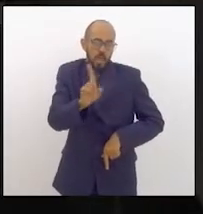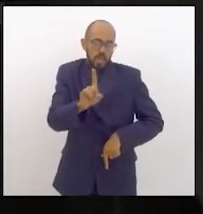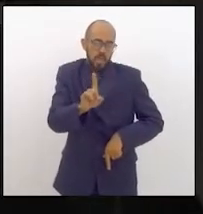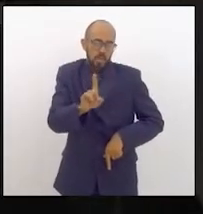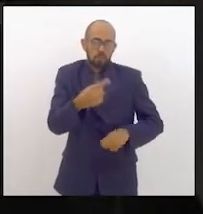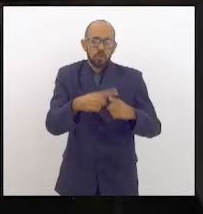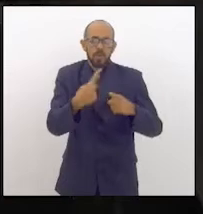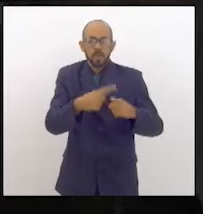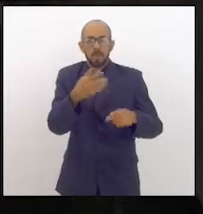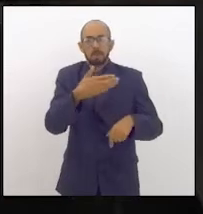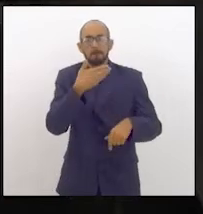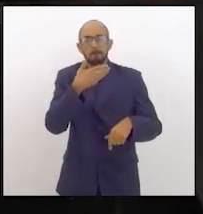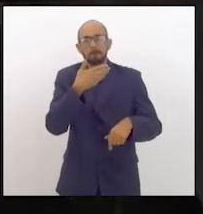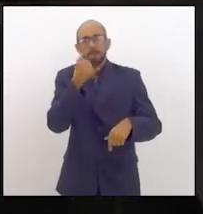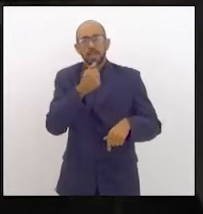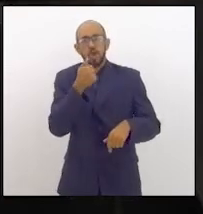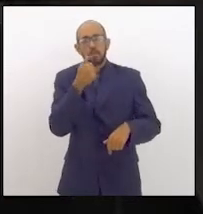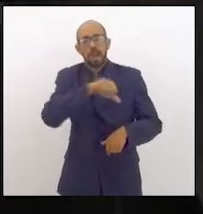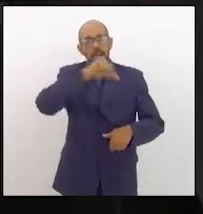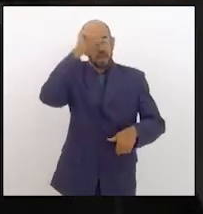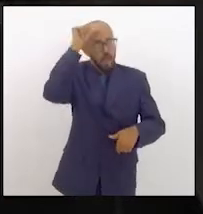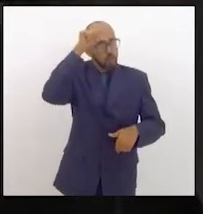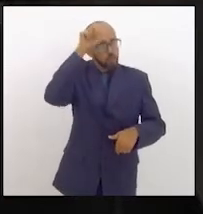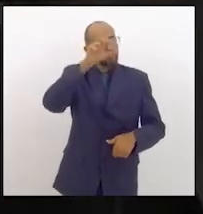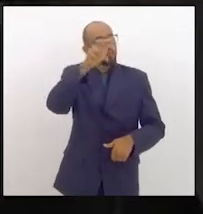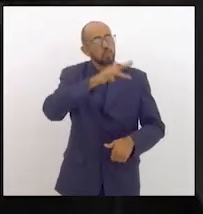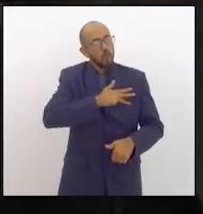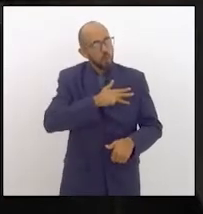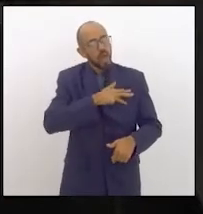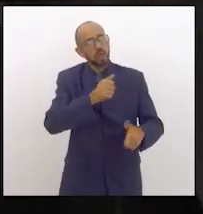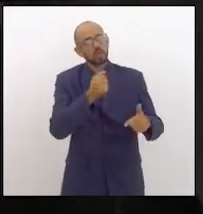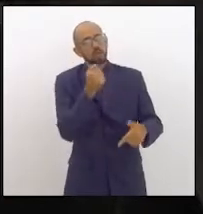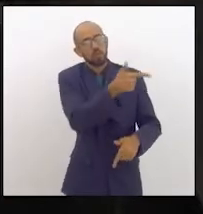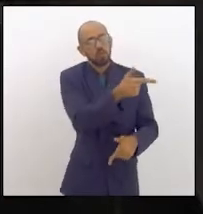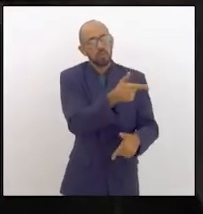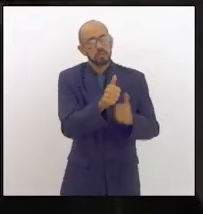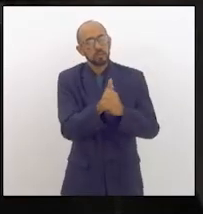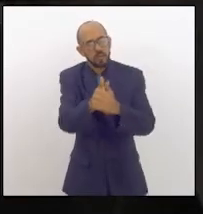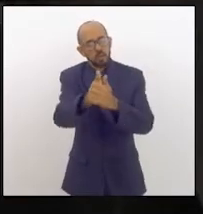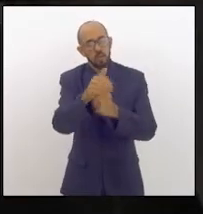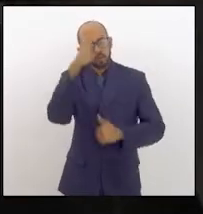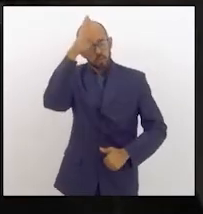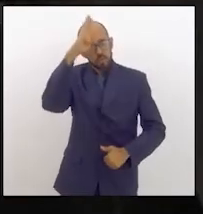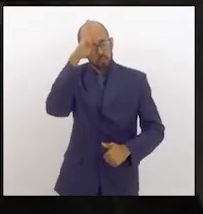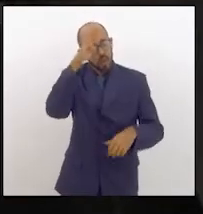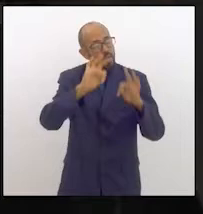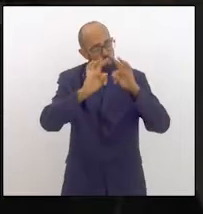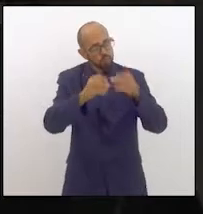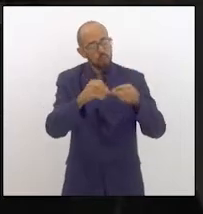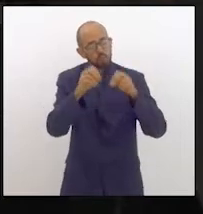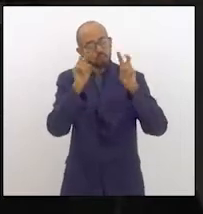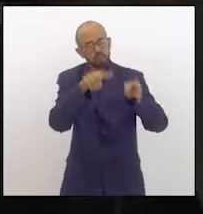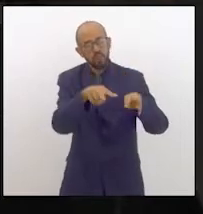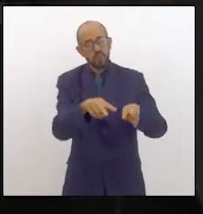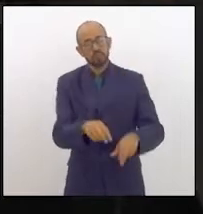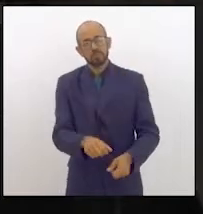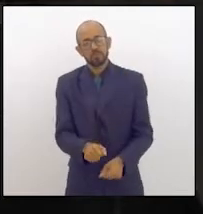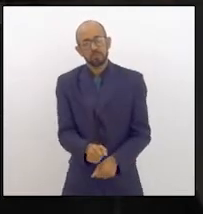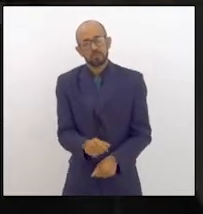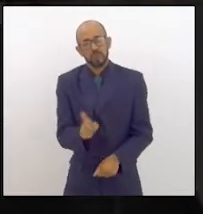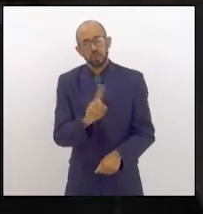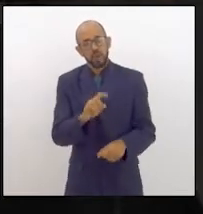Cláudio Lula do que do que ele fala que é bolsonaro lista e todo mundo tá vendo Então não